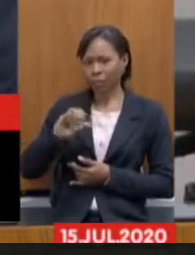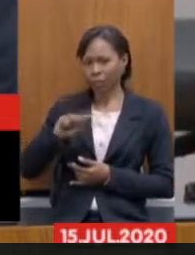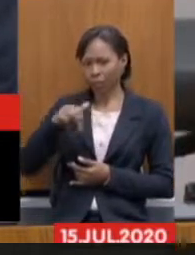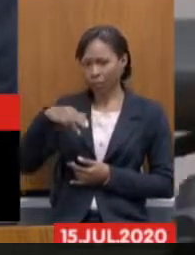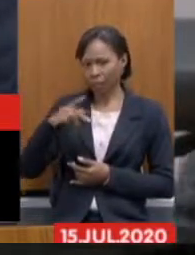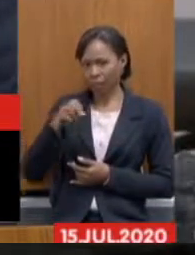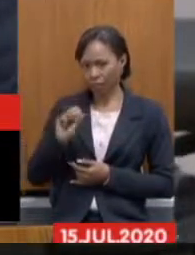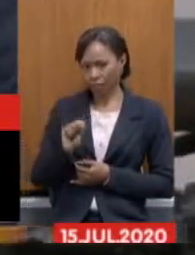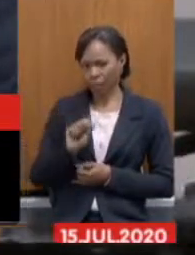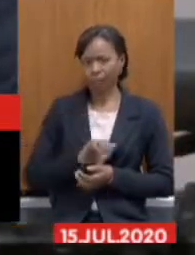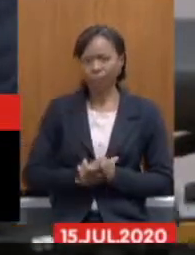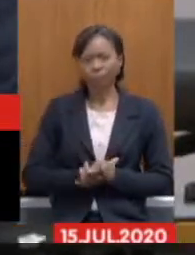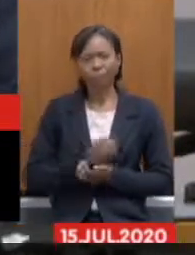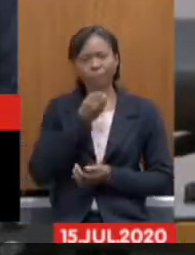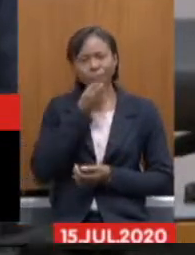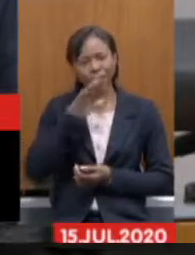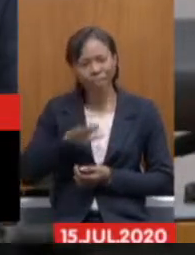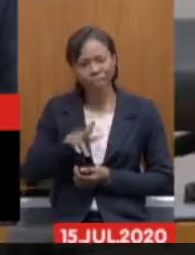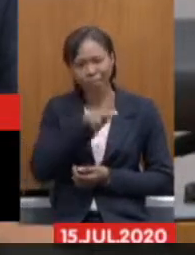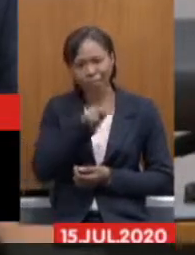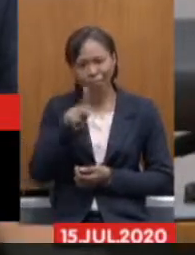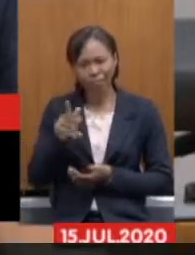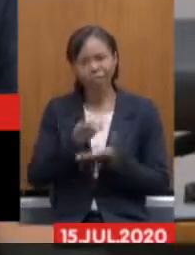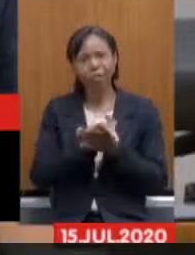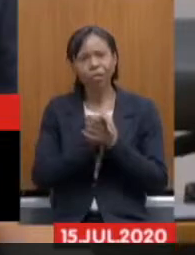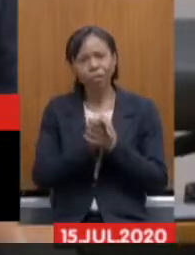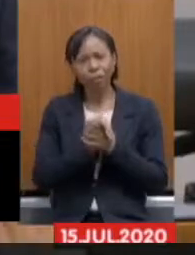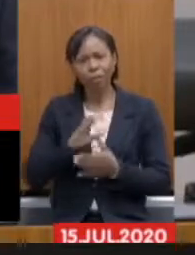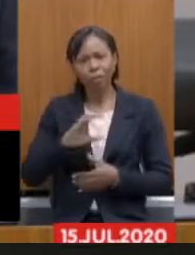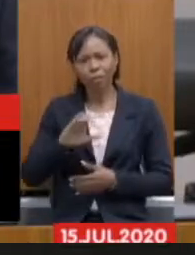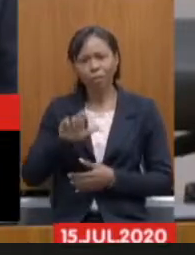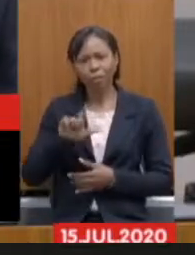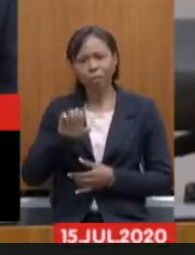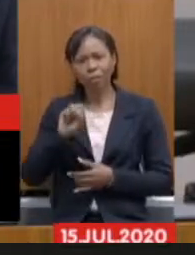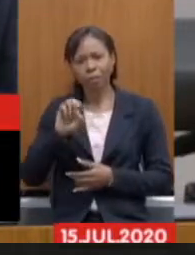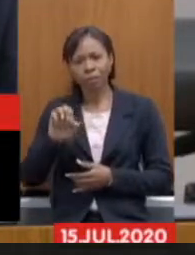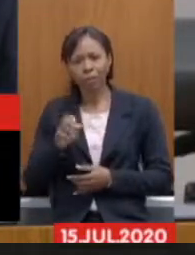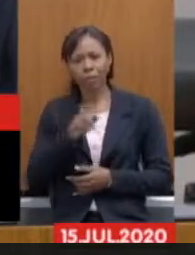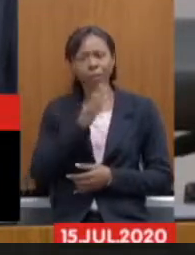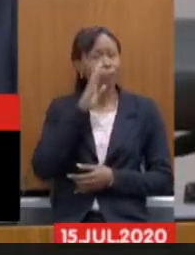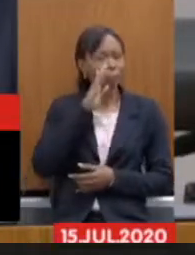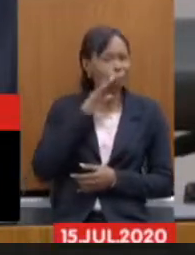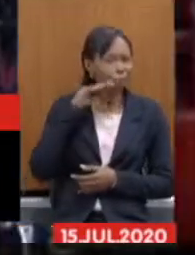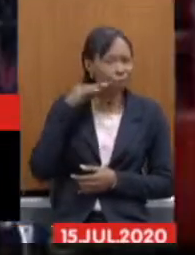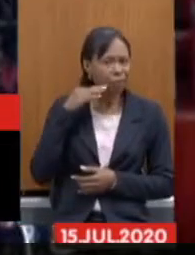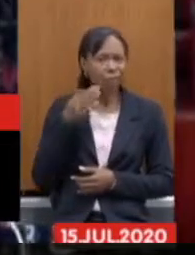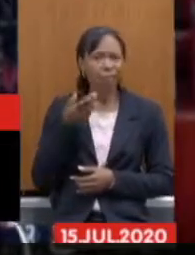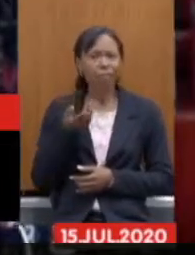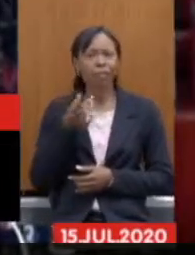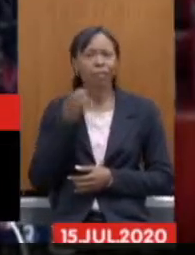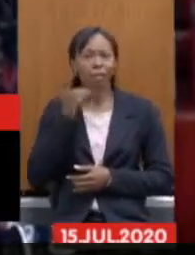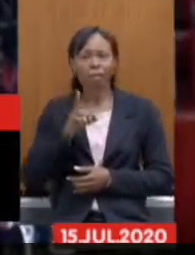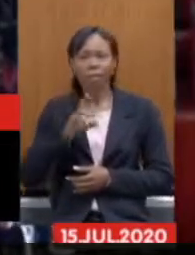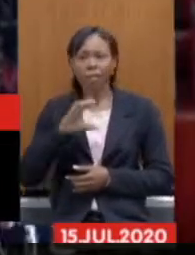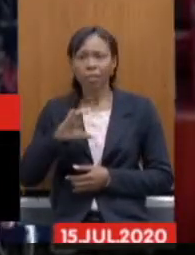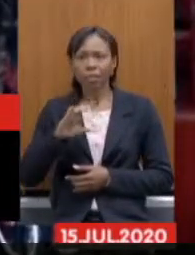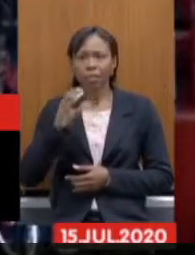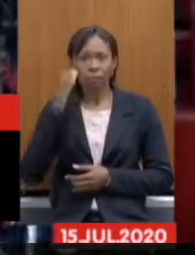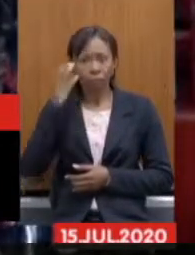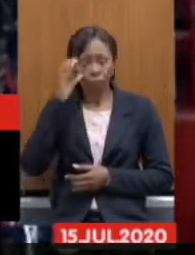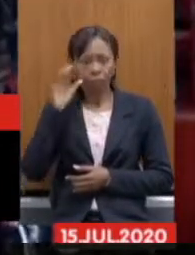o presidente boa tarde comprimento deputado as elise deputada beatriz cerqueira deputado cleiton